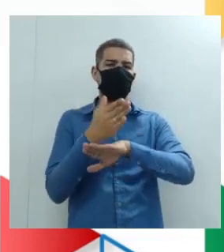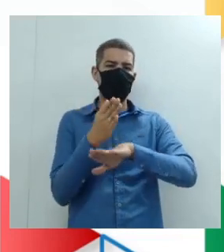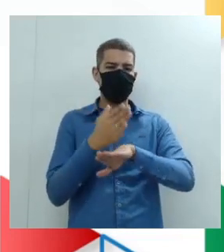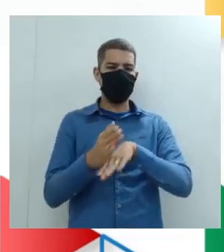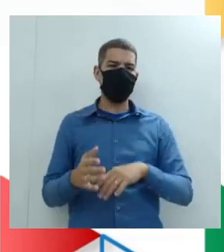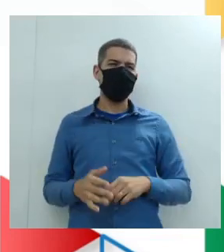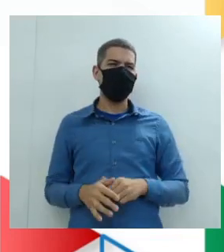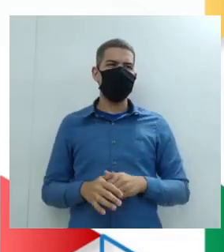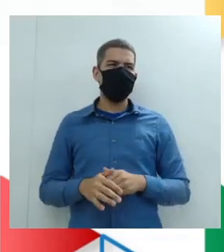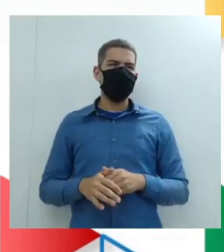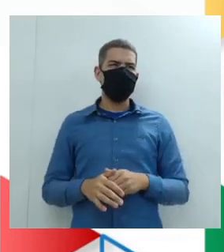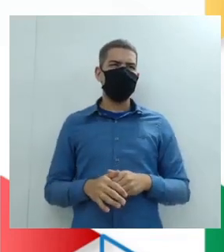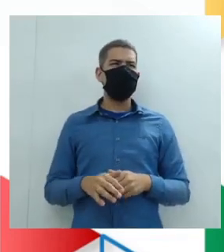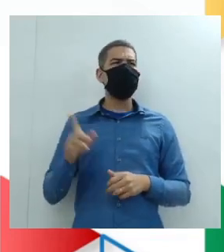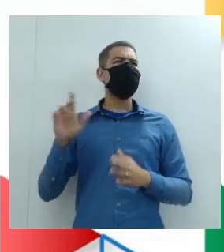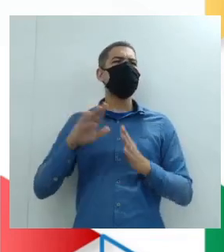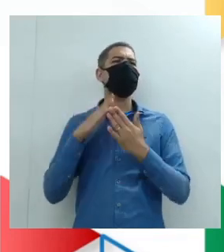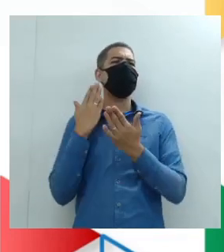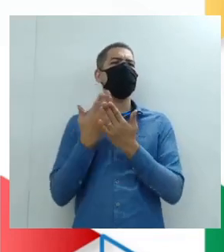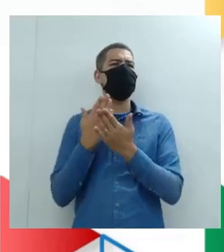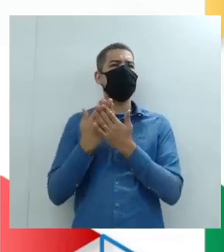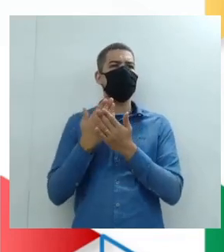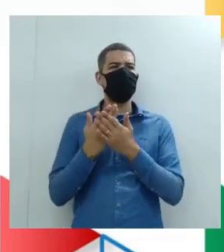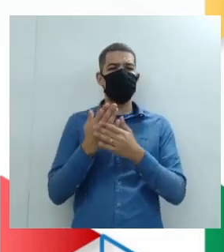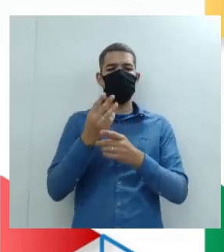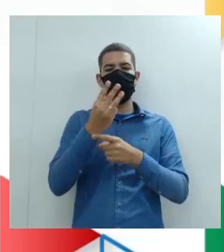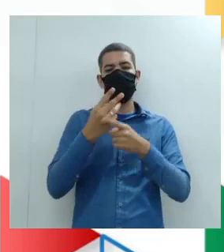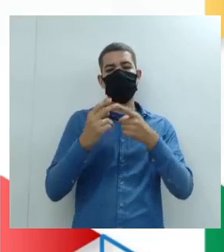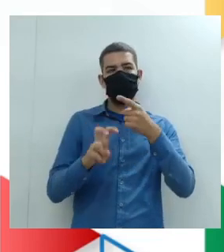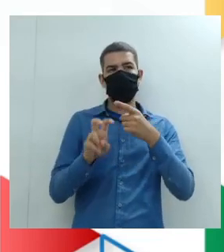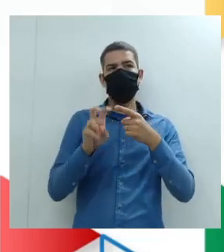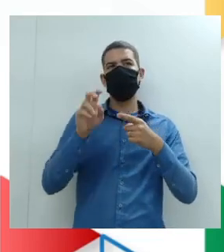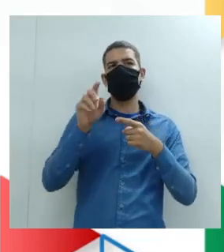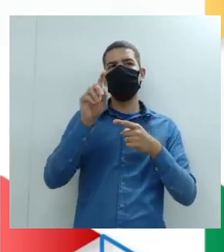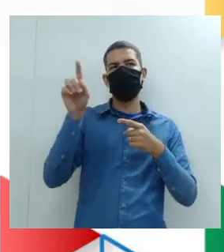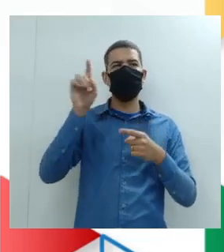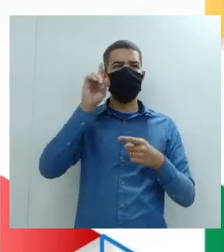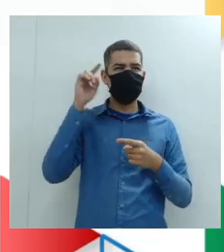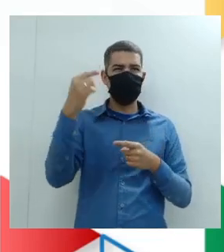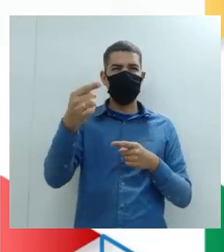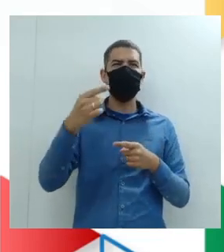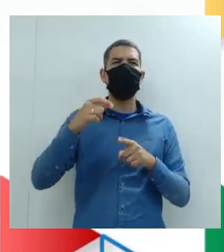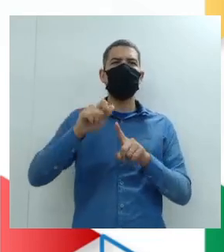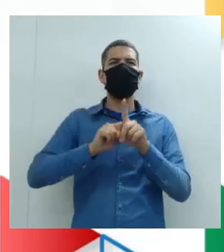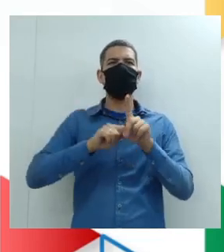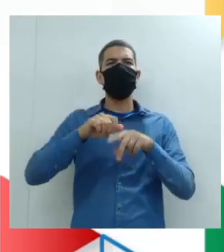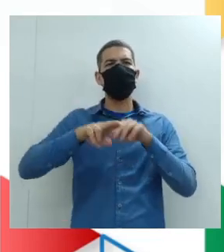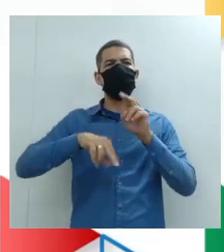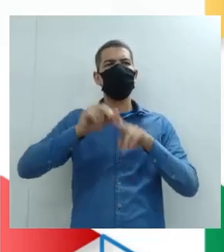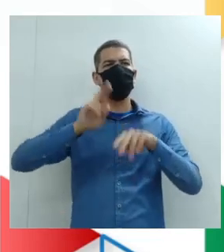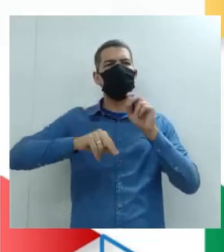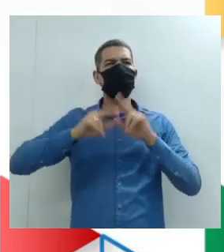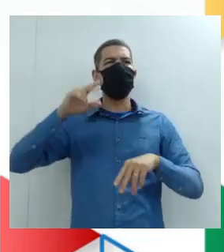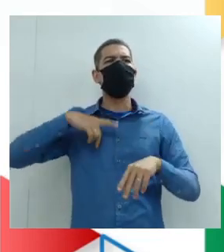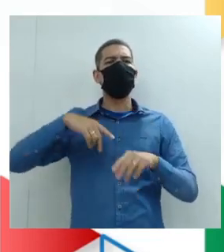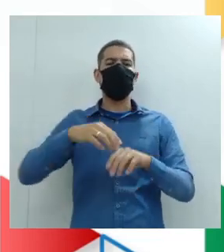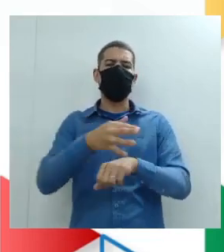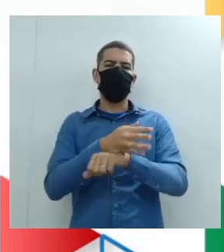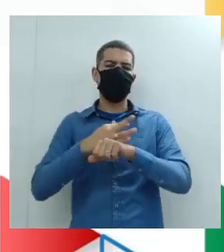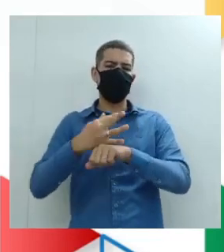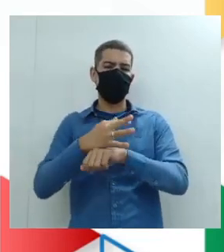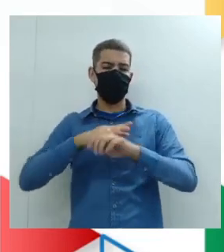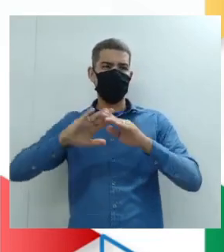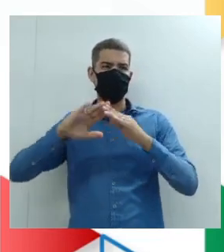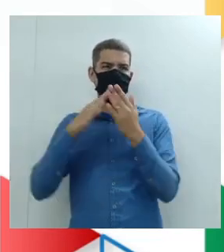ó. Em uma certa escola, 3/5 dos dias do mês de julho corresponde às férias